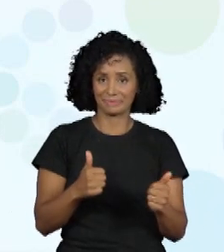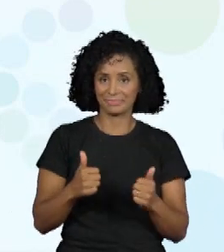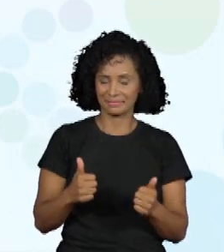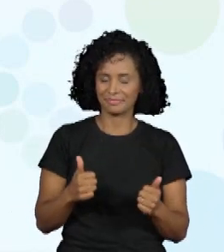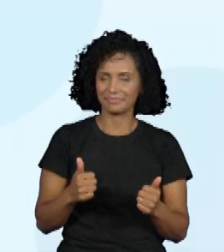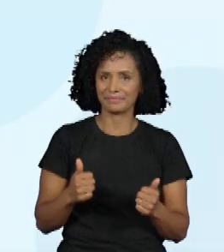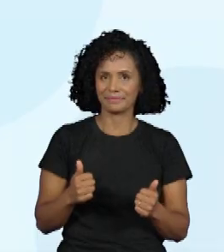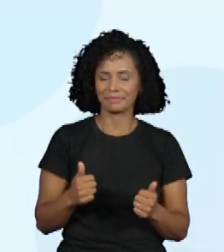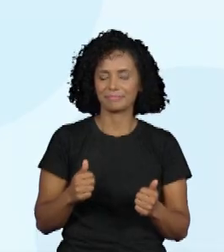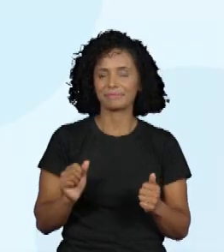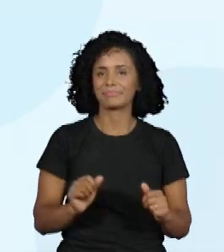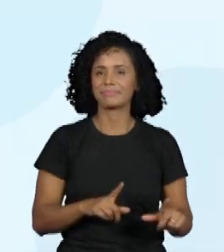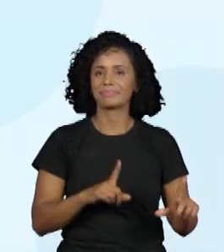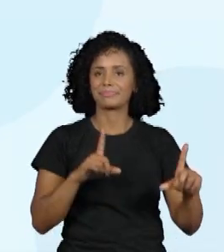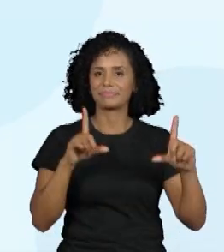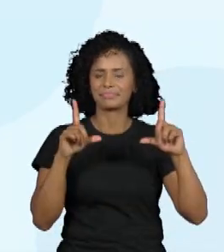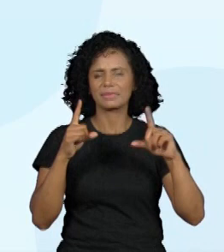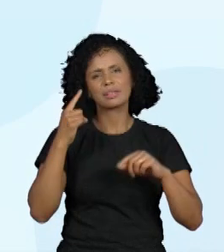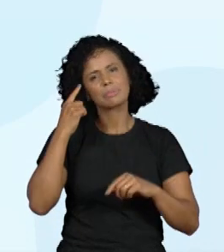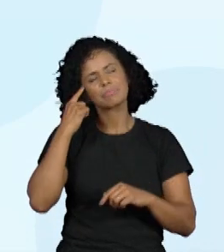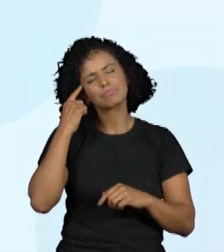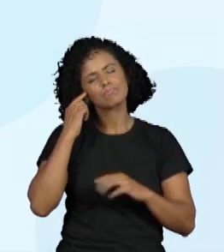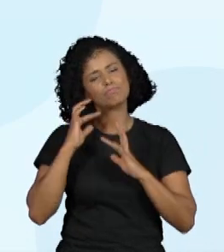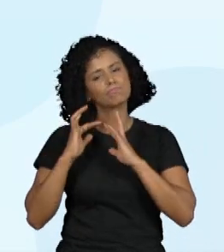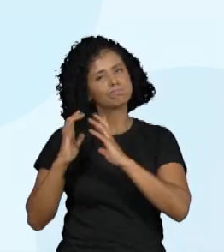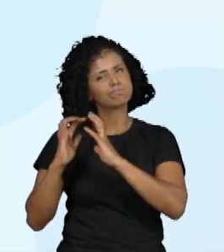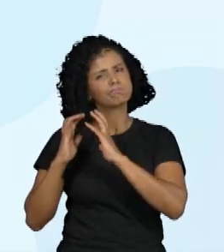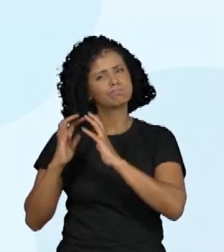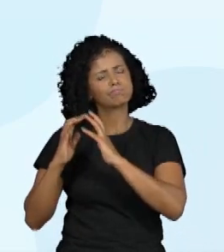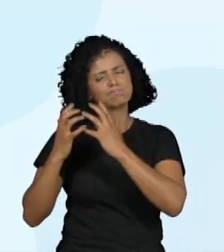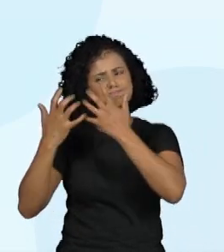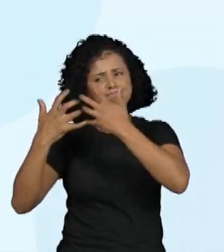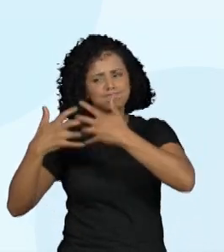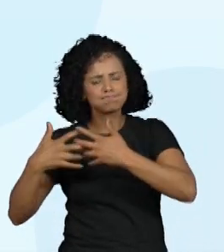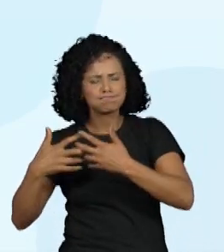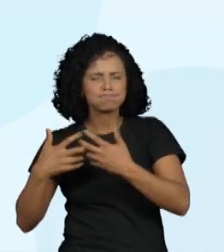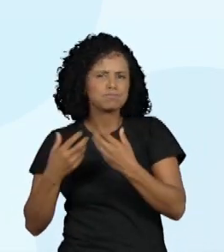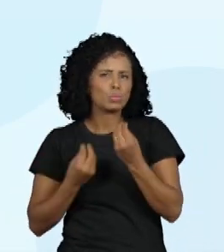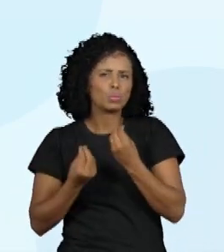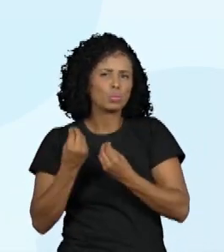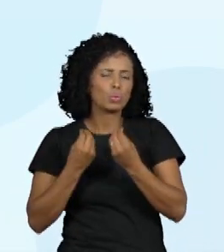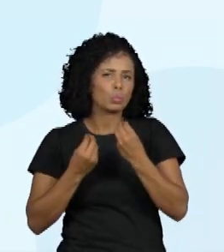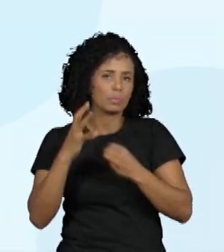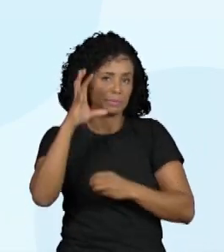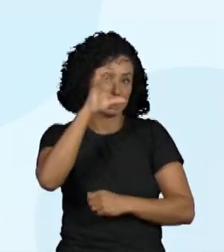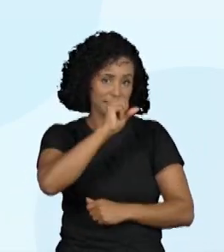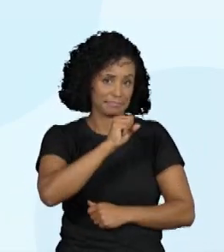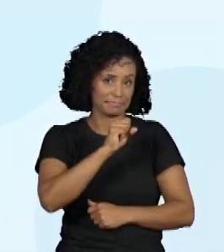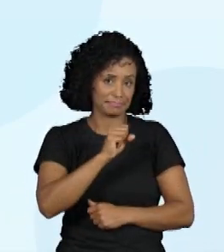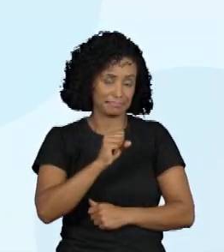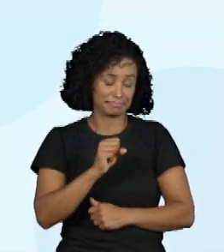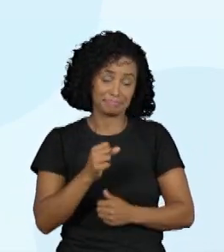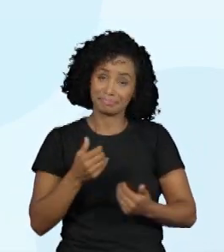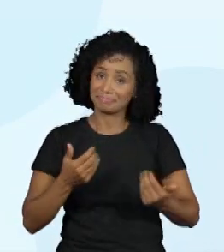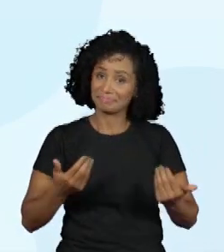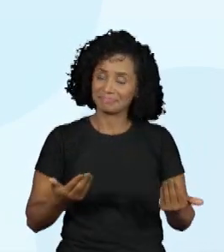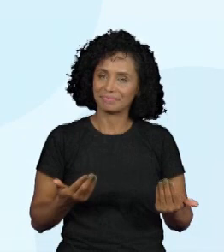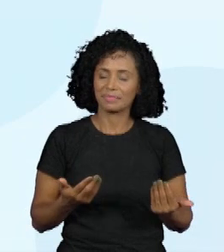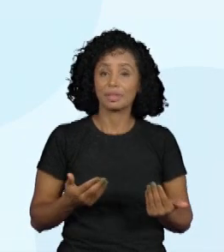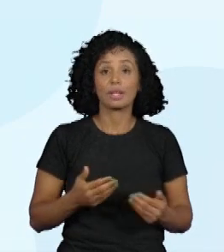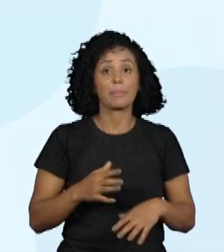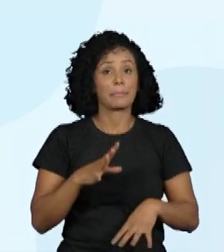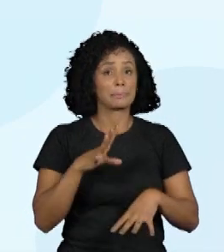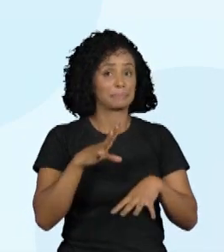Vamos pensar aí um pouquinho sobre o que vamos aprender, Joyce? Vamos sim. Bom, lembrando que o componente é